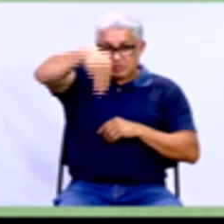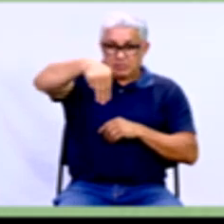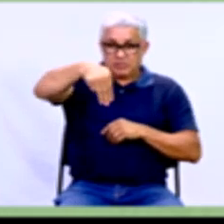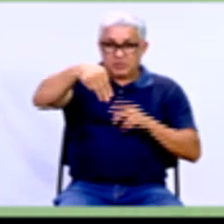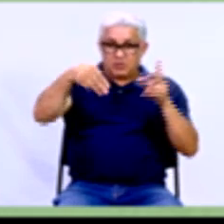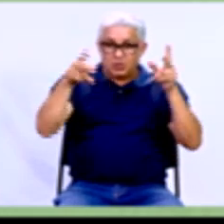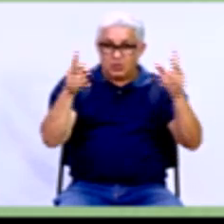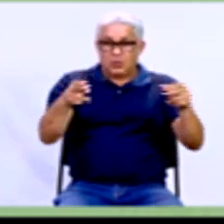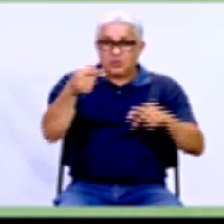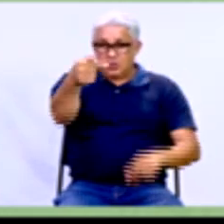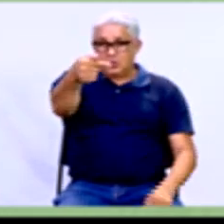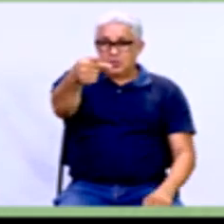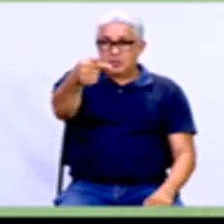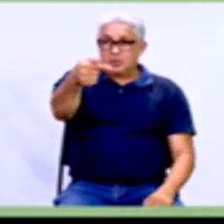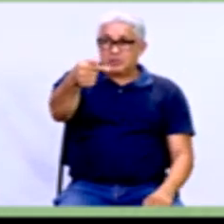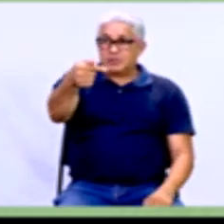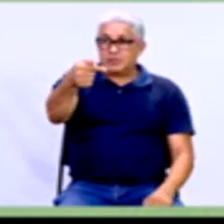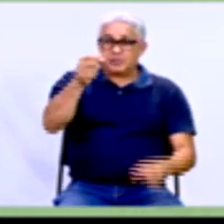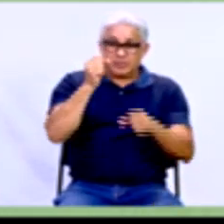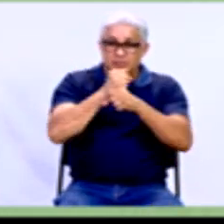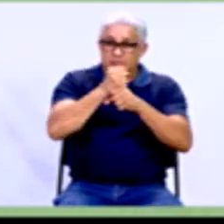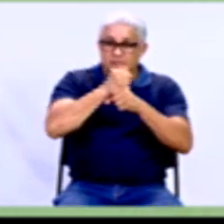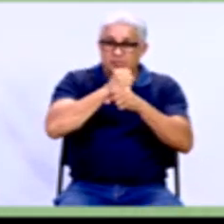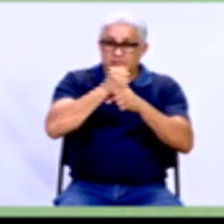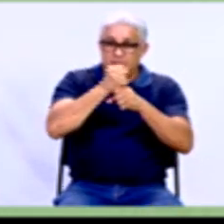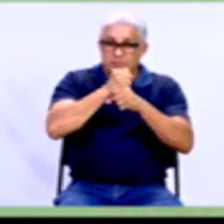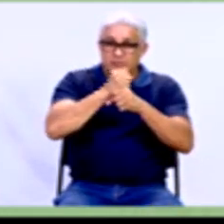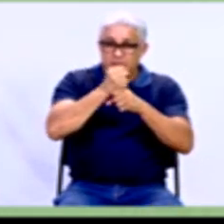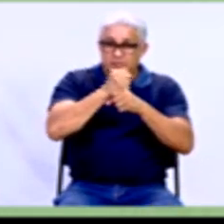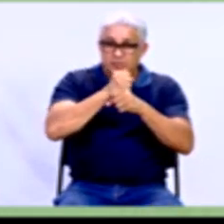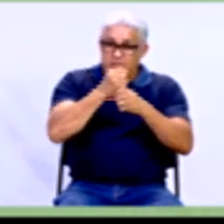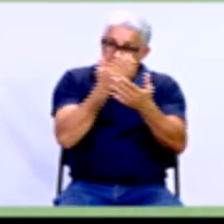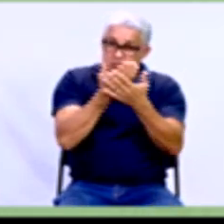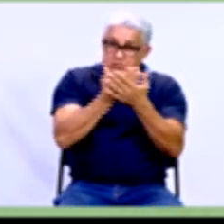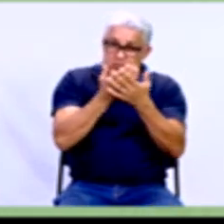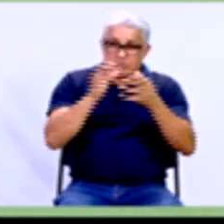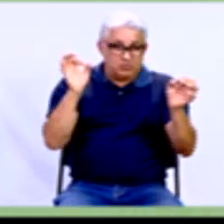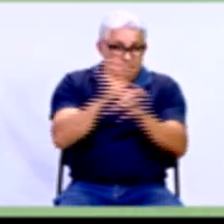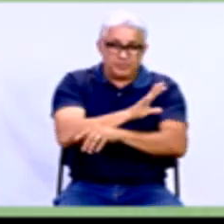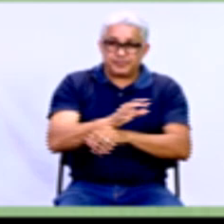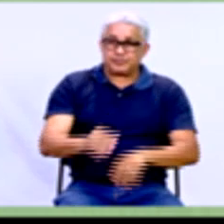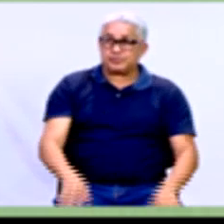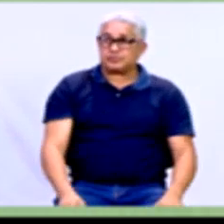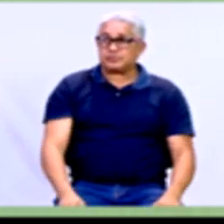correto? Então, aqui, ó, anos de estudos concluídos. Então, tem...